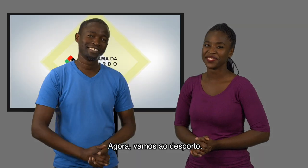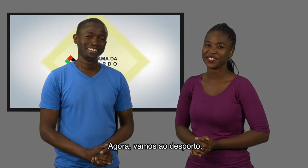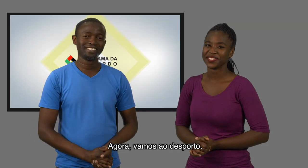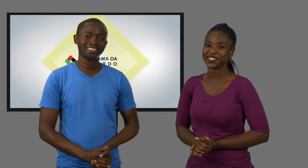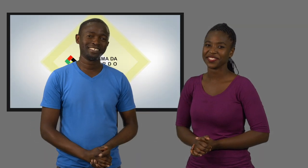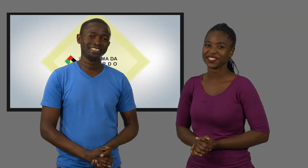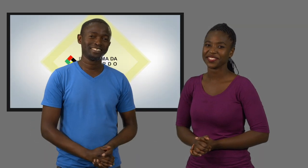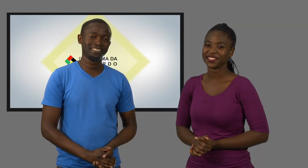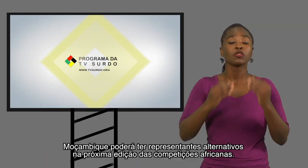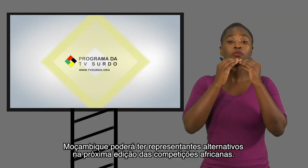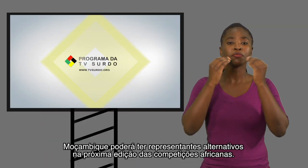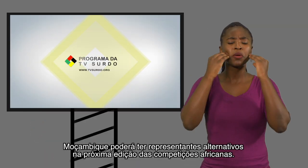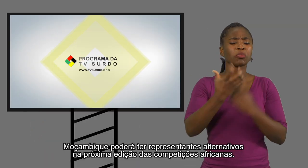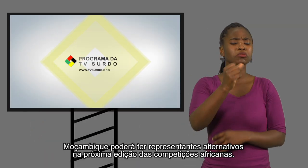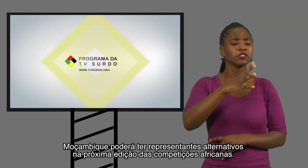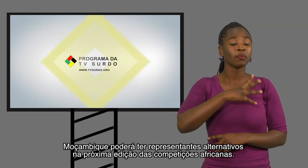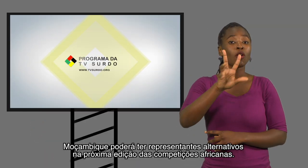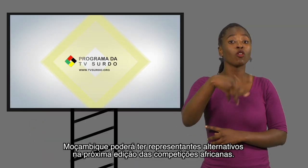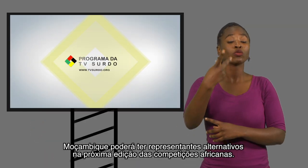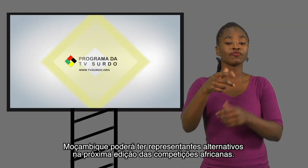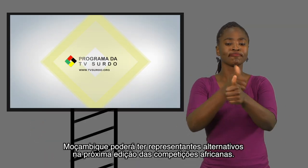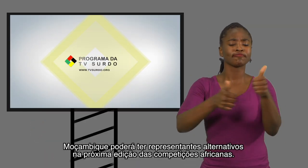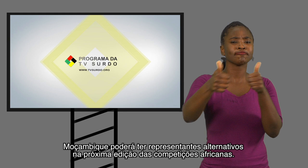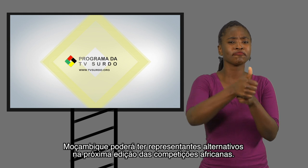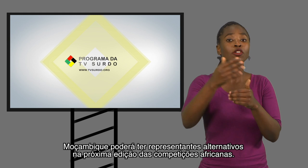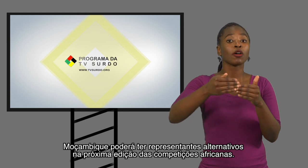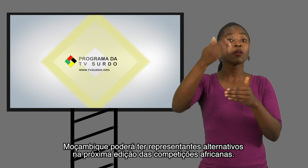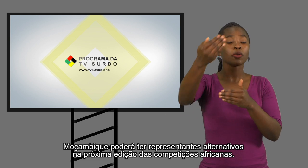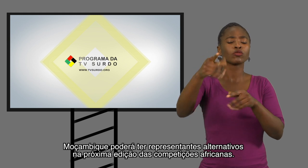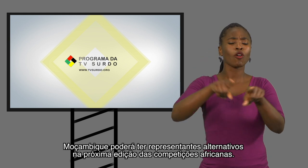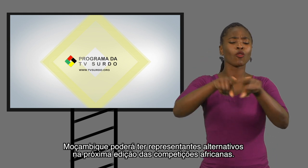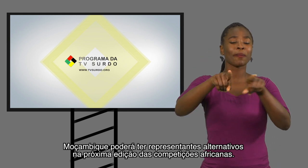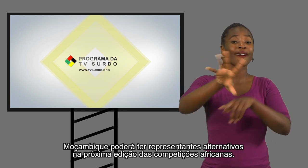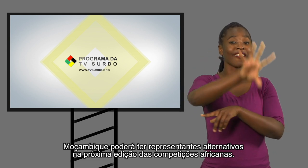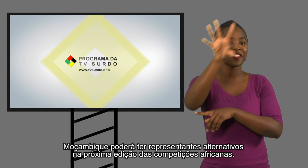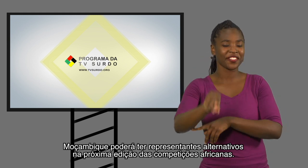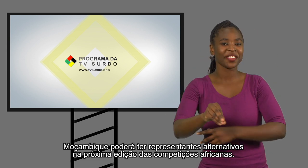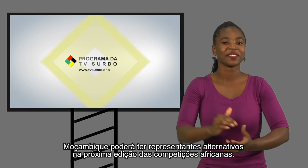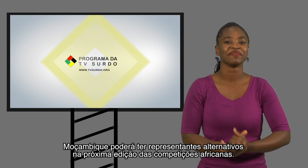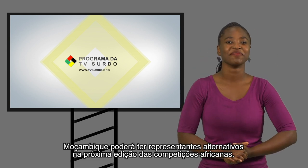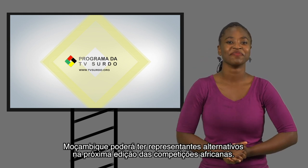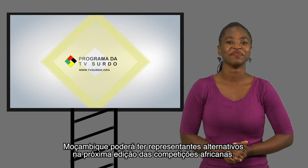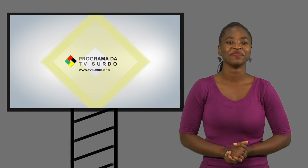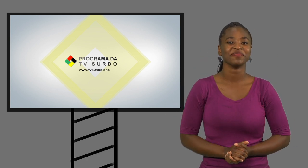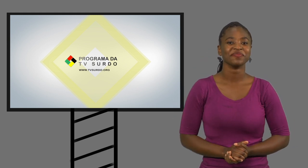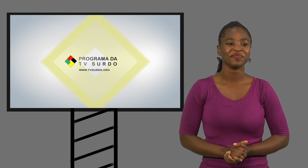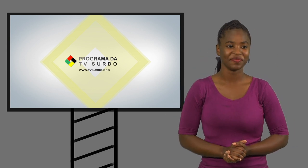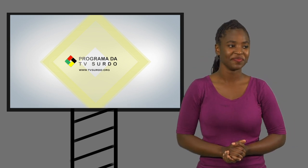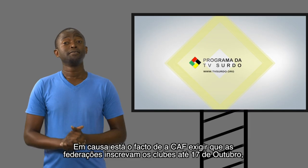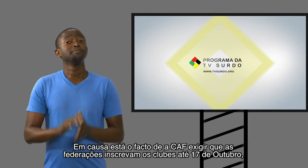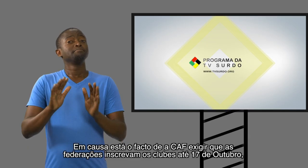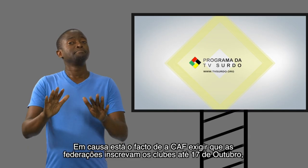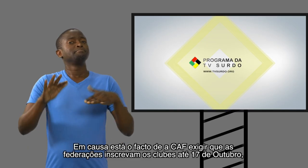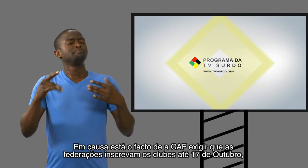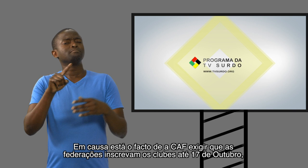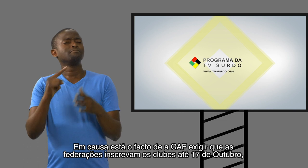vamos ao desporto. Moçambique poderá ter representantes alternativos na próxima edição das competições africanas.